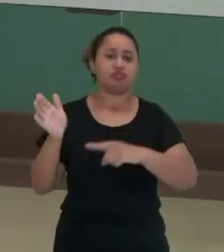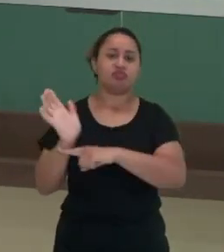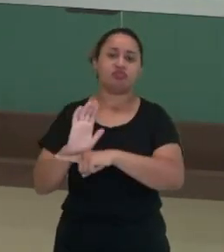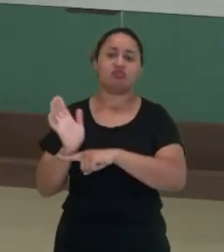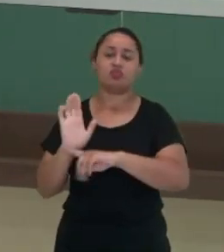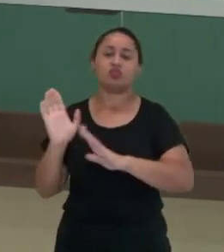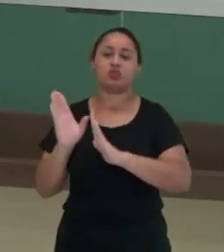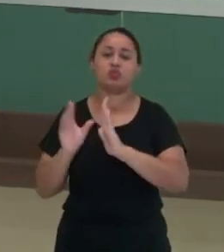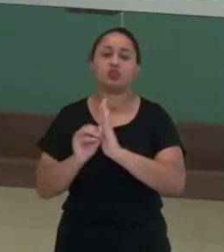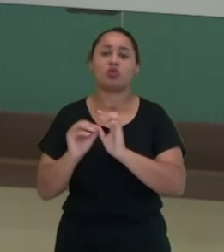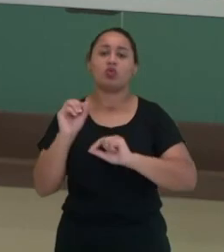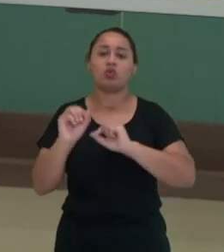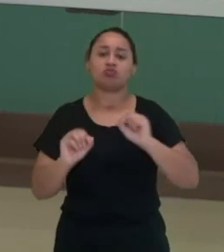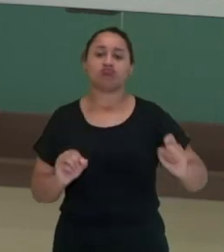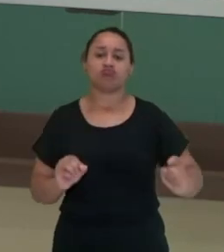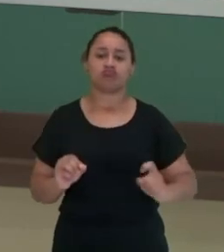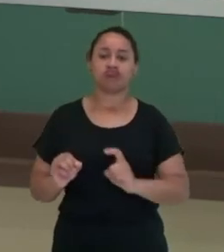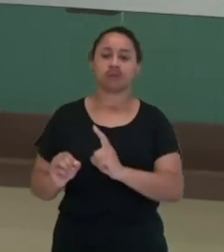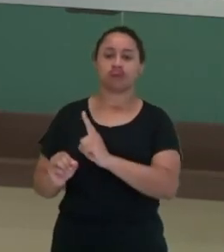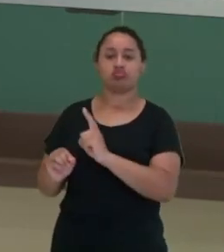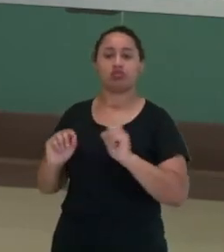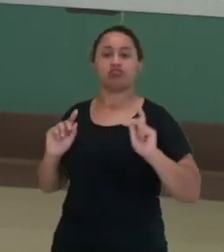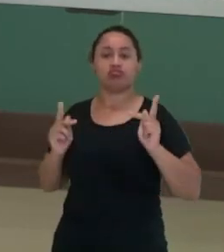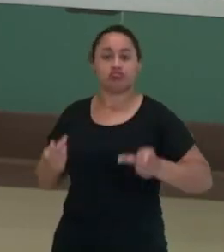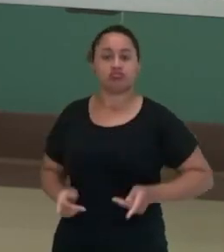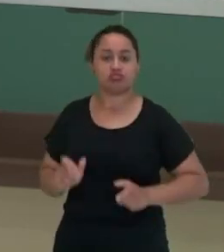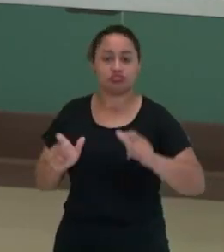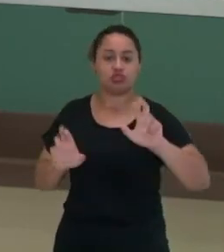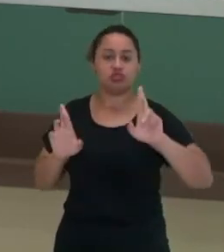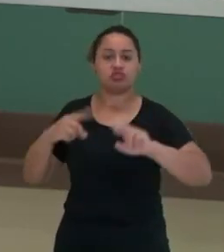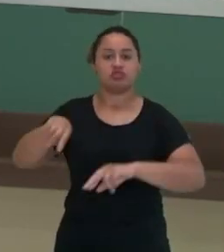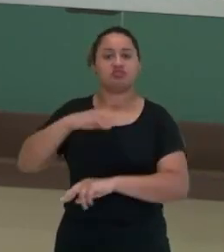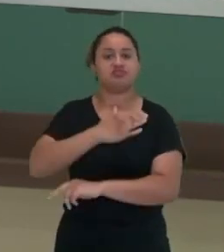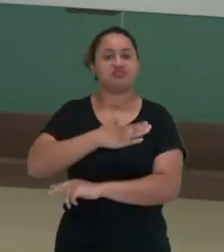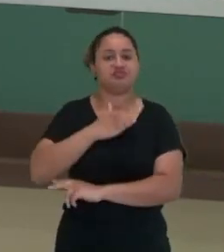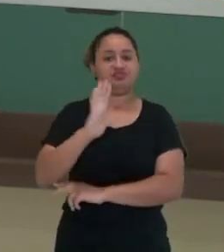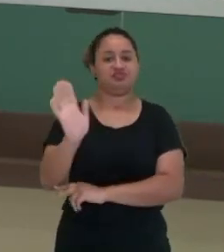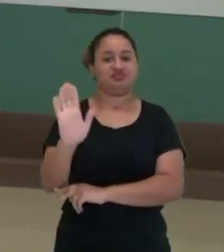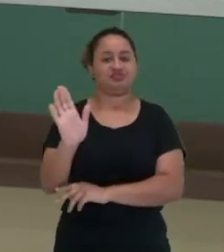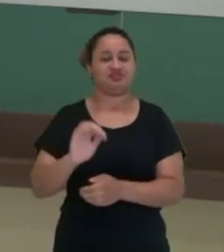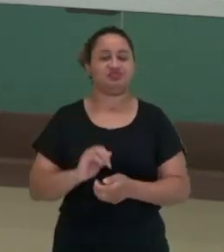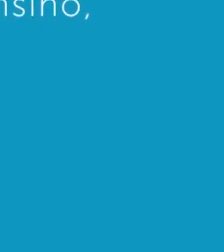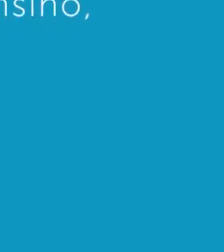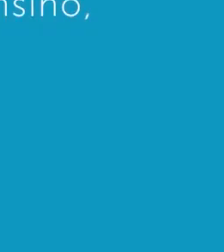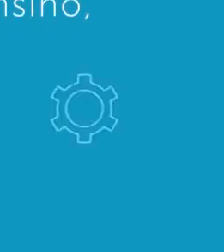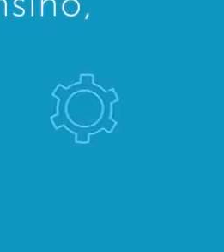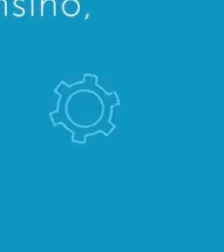vídeo nós falamos ali sobre a evolução humana. Espero que vocês tenham gostado e até breve.